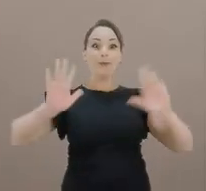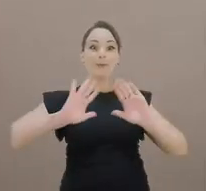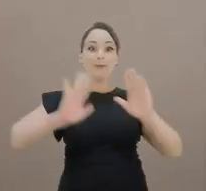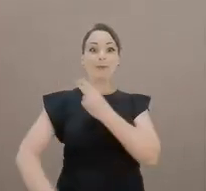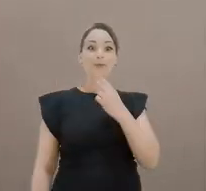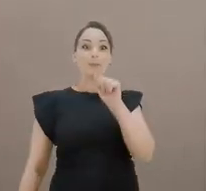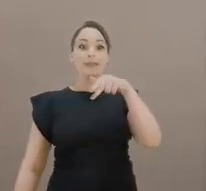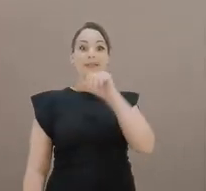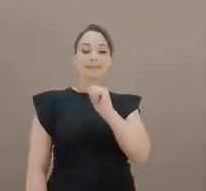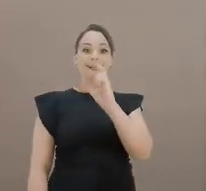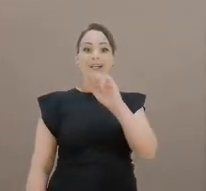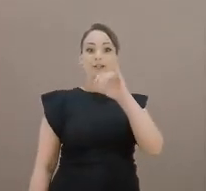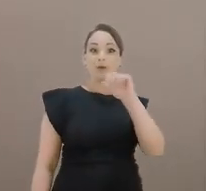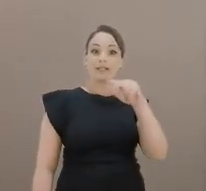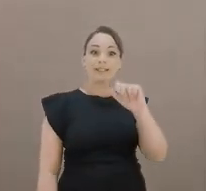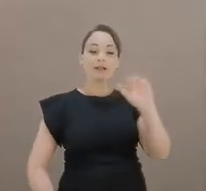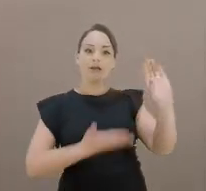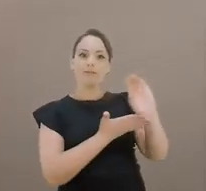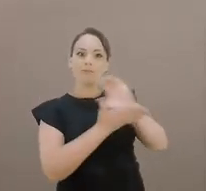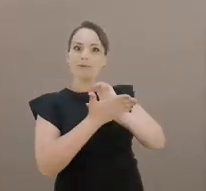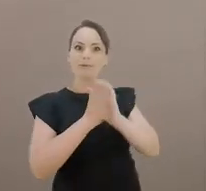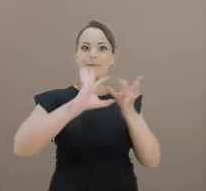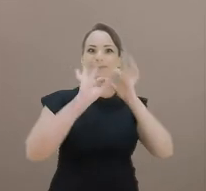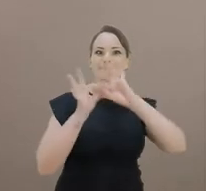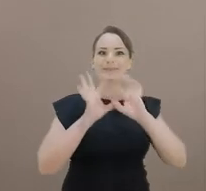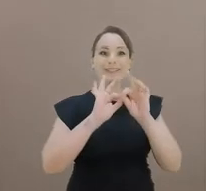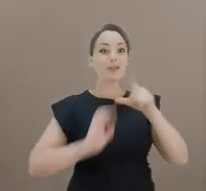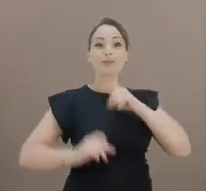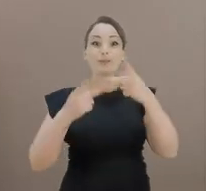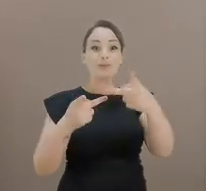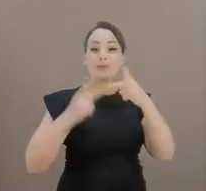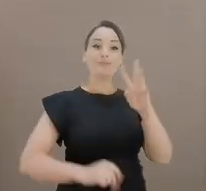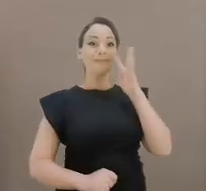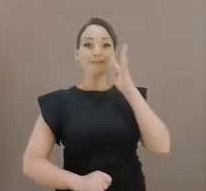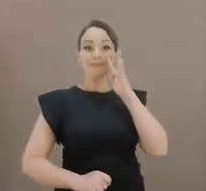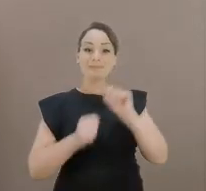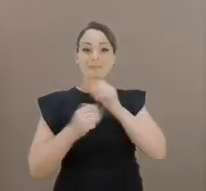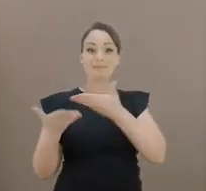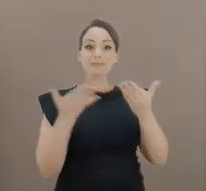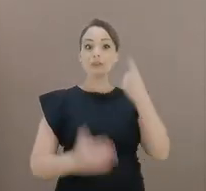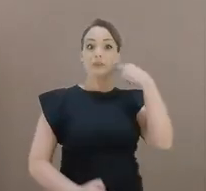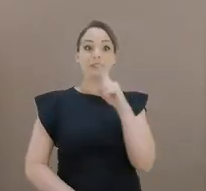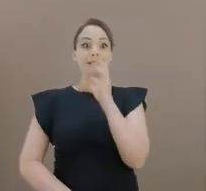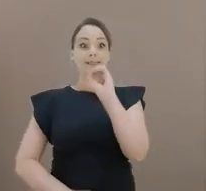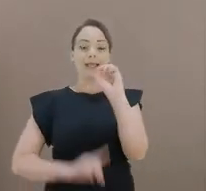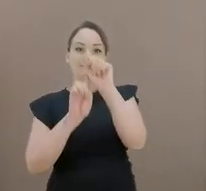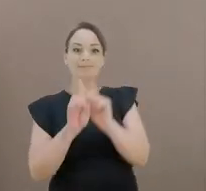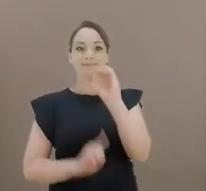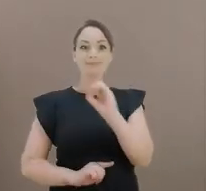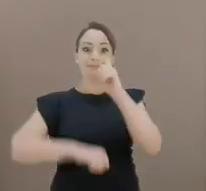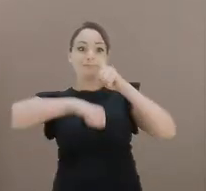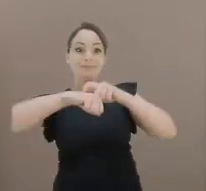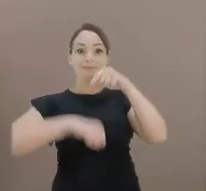Olá, eu me chamo Ana Carolina e eu sou bolsista do Programa OSHE. Eu tenho um convite super legal para fazer para vocês. No dia 10 de